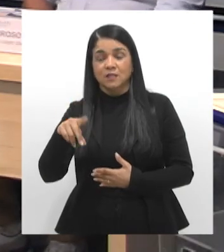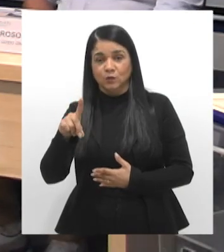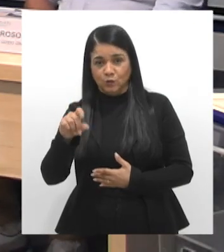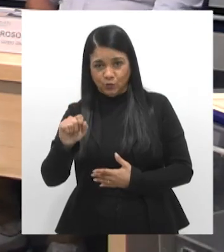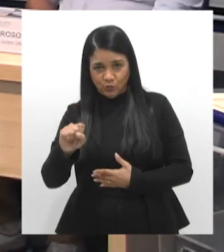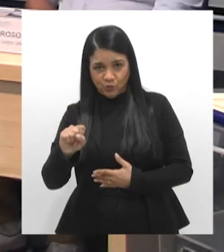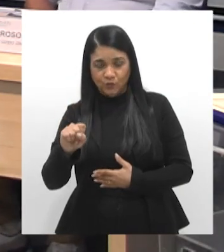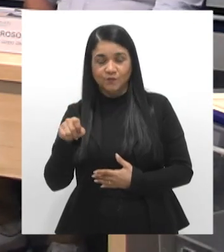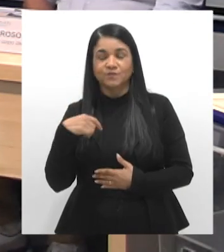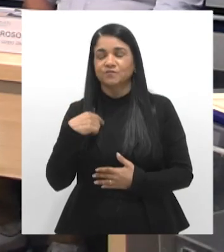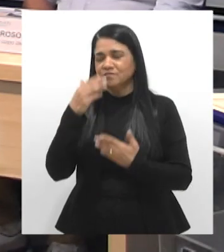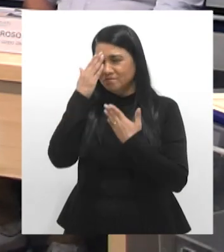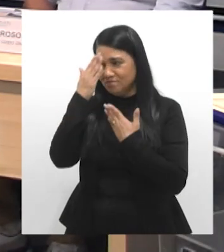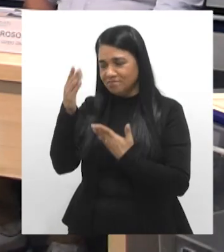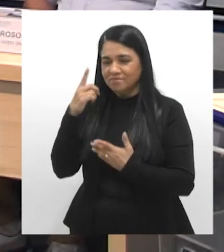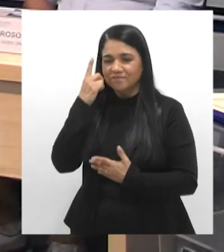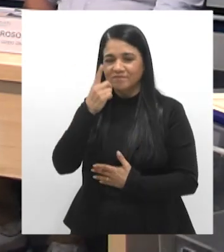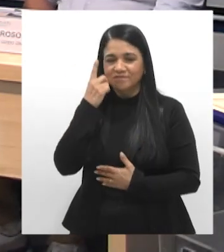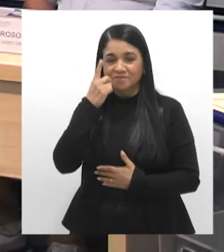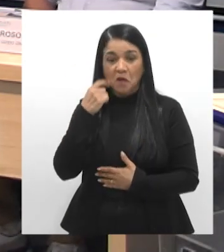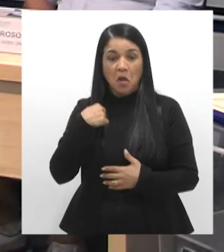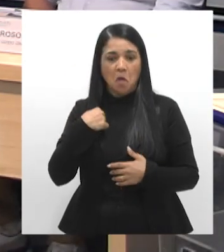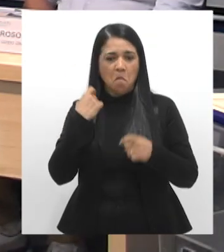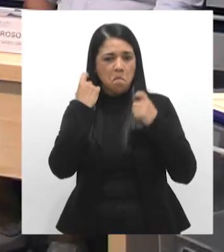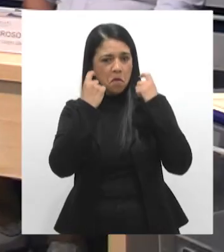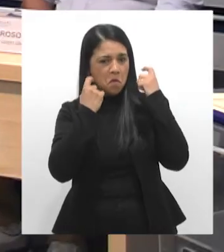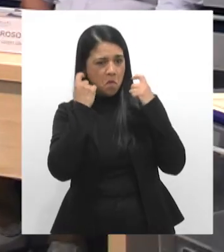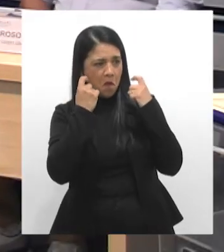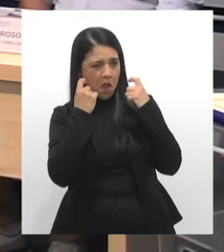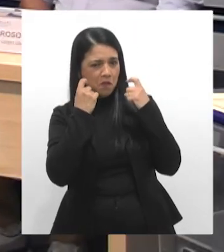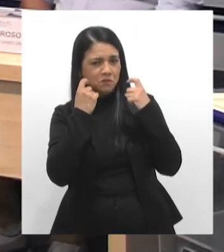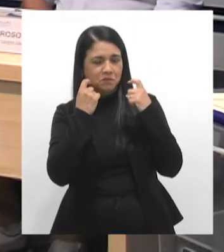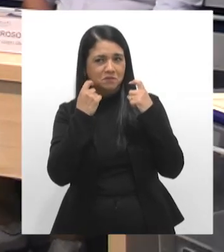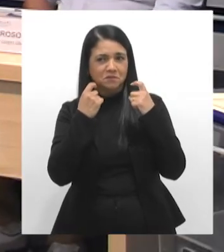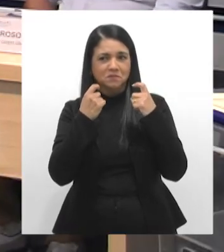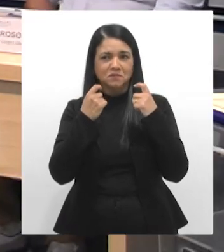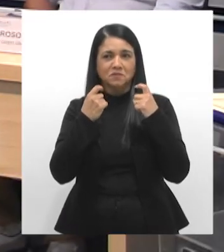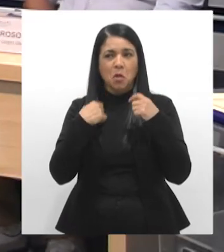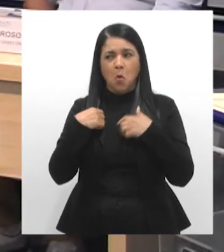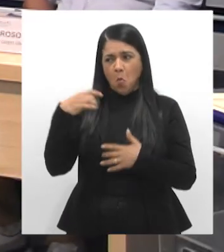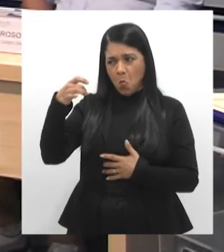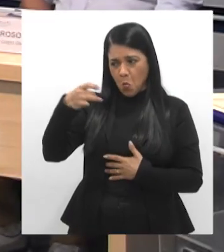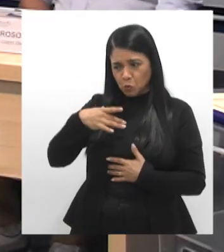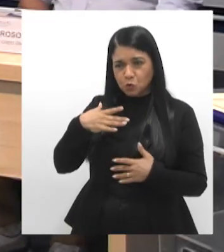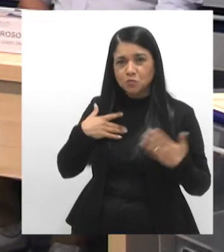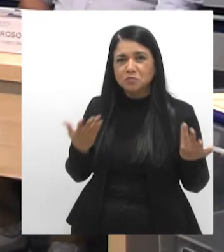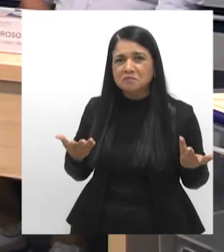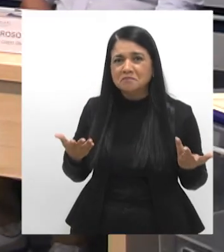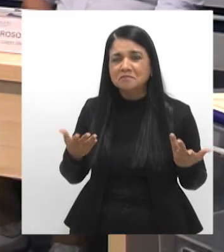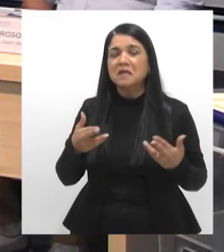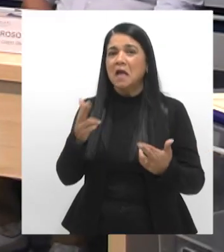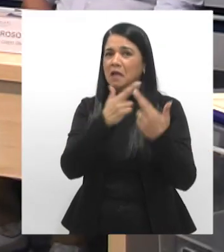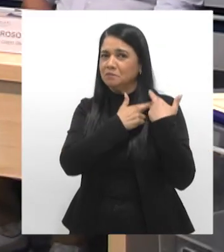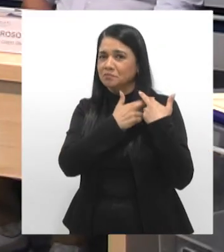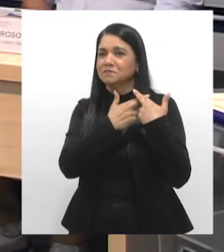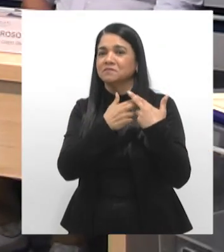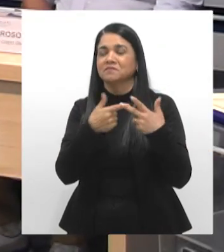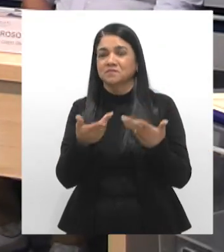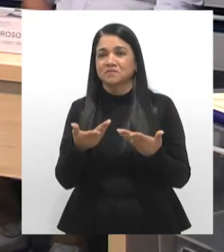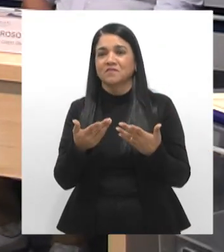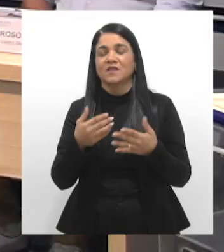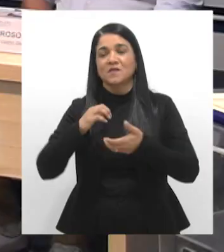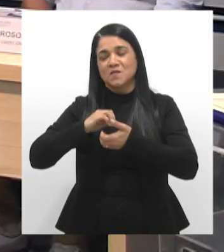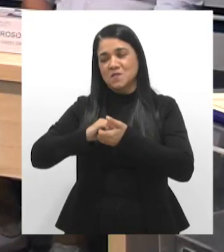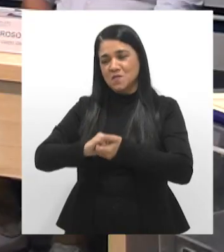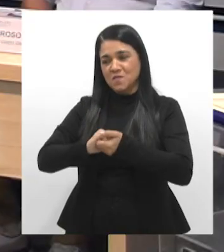Obrigado, deputado. Fiquei até preocupado, né? Ficar por último, responsabilidade. Bom, gostaria de